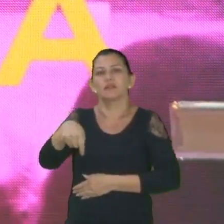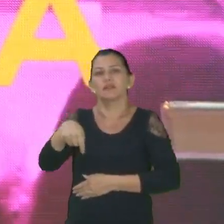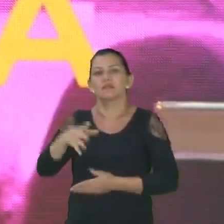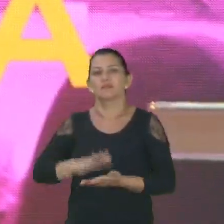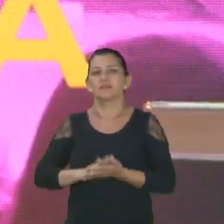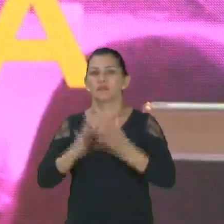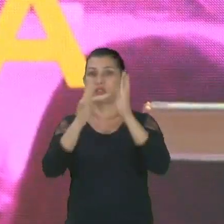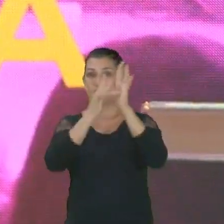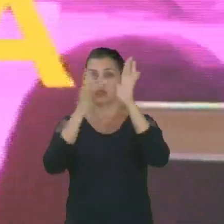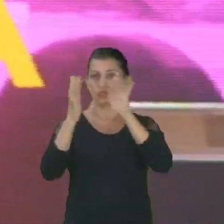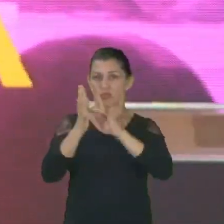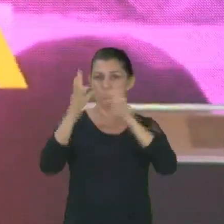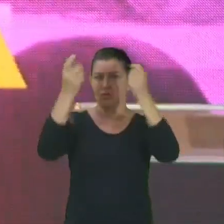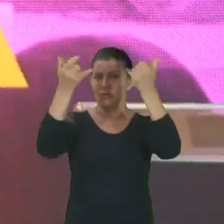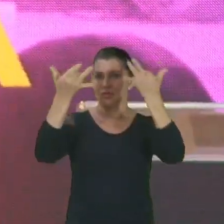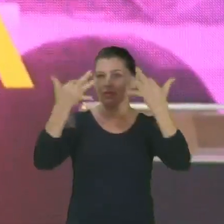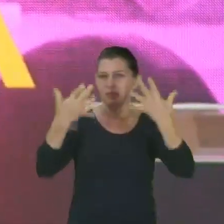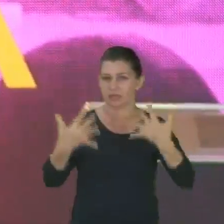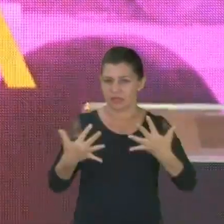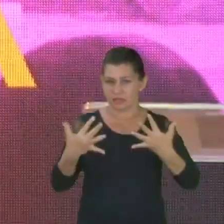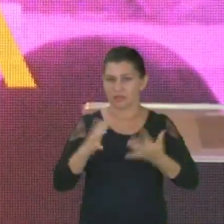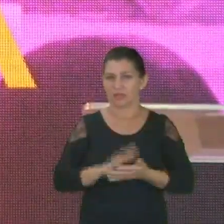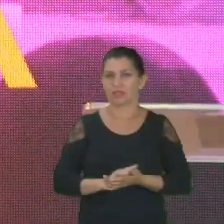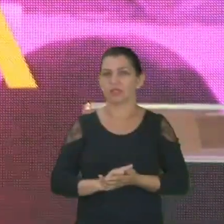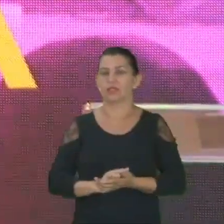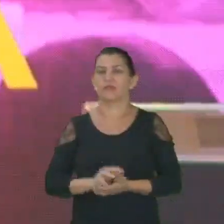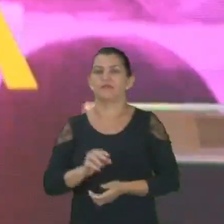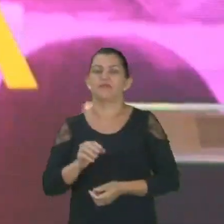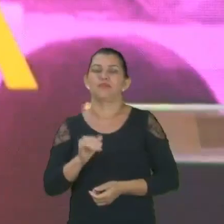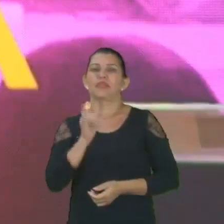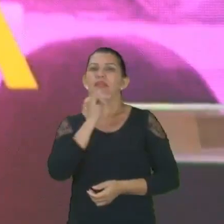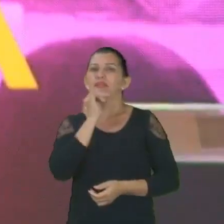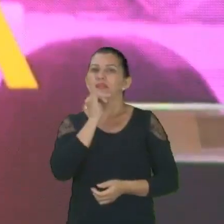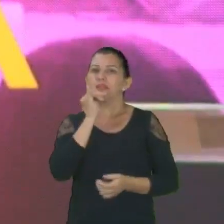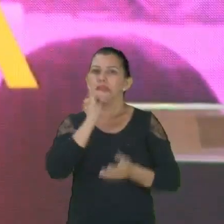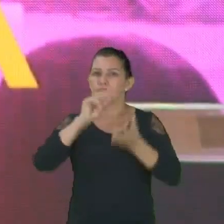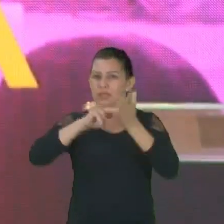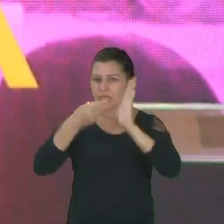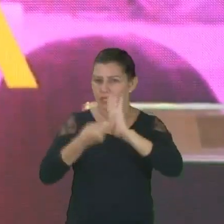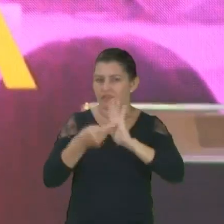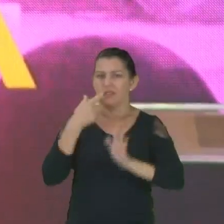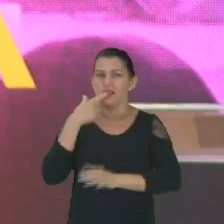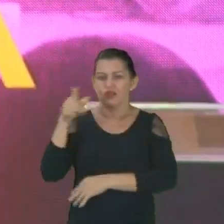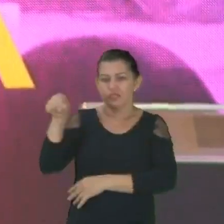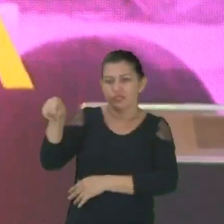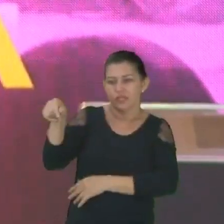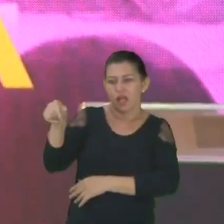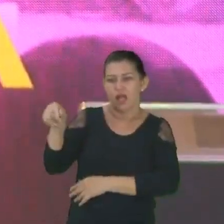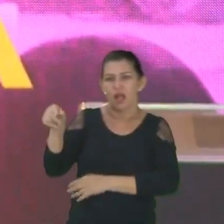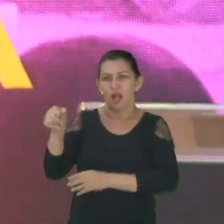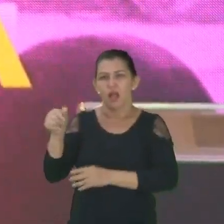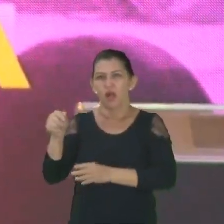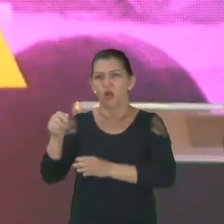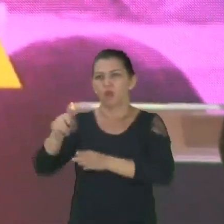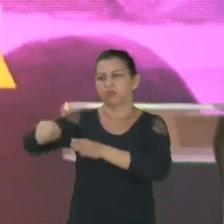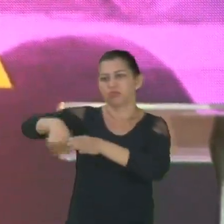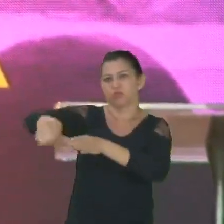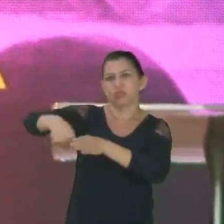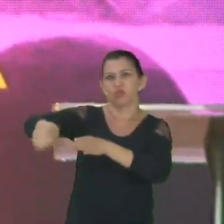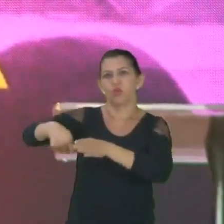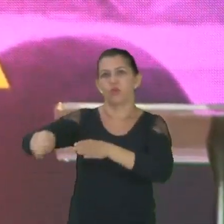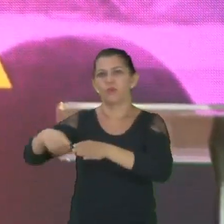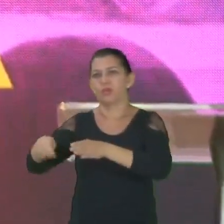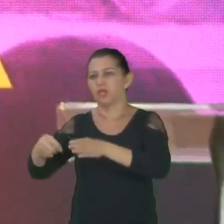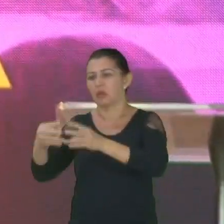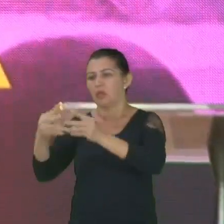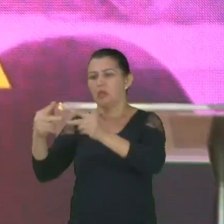Jesus disse que se o sal perde o sabor, se torna insípido, ele não serve para nada,